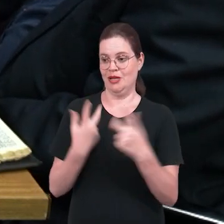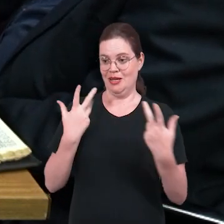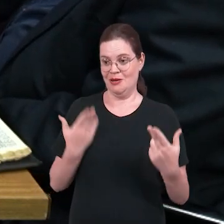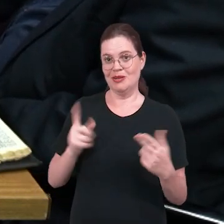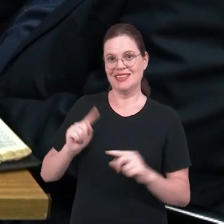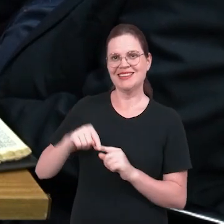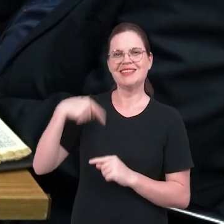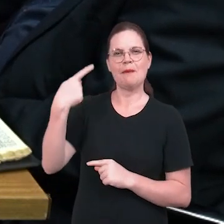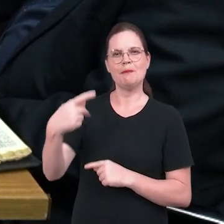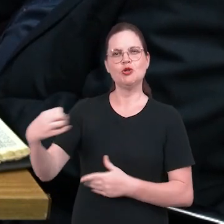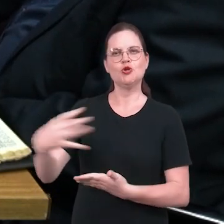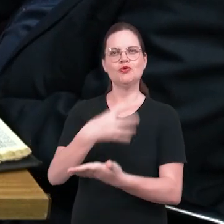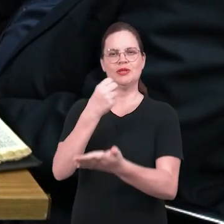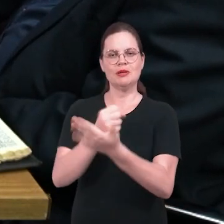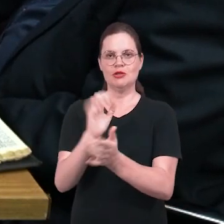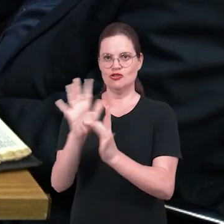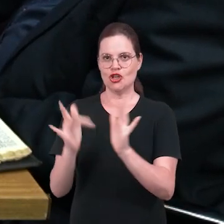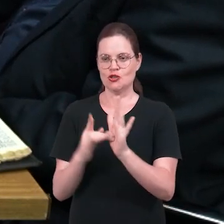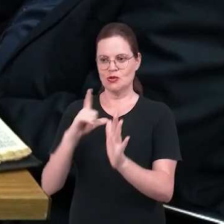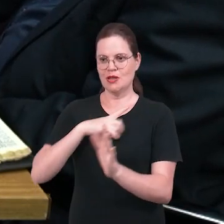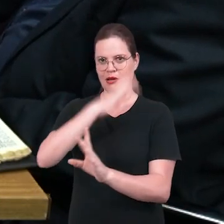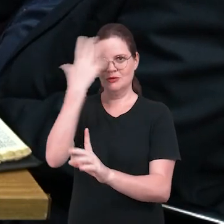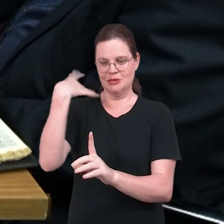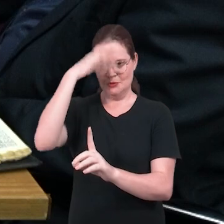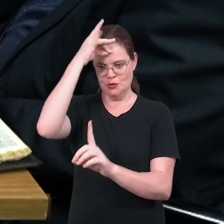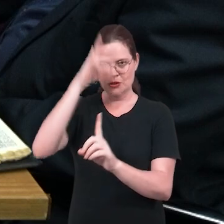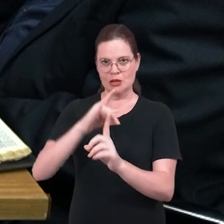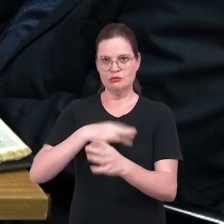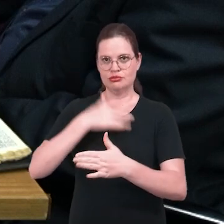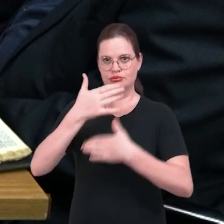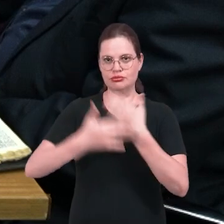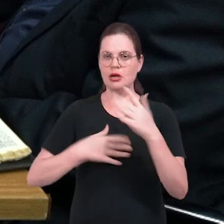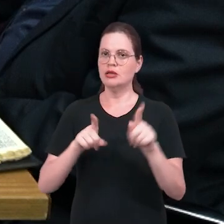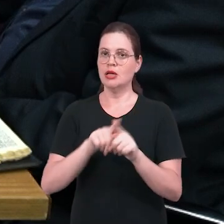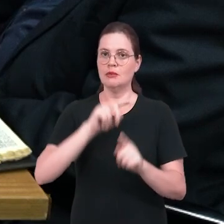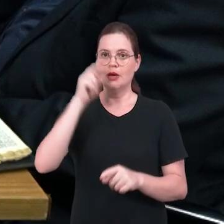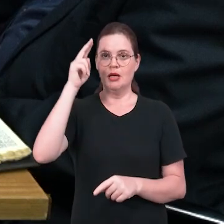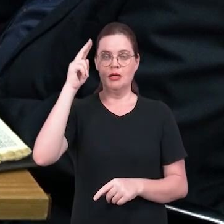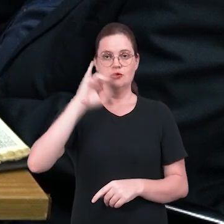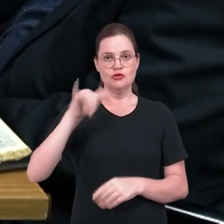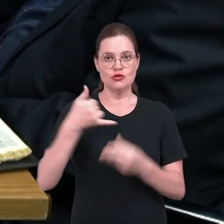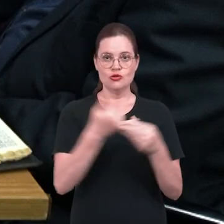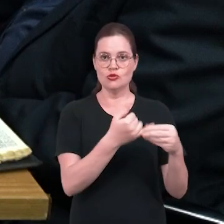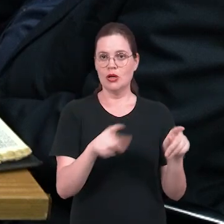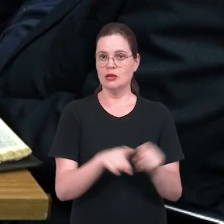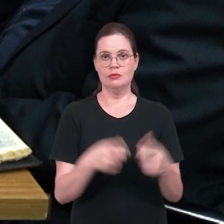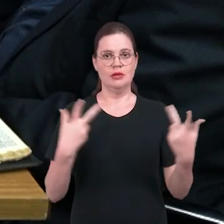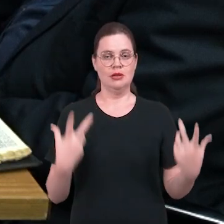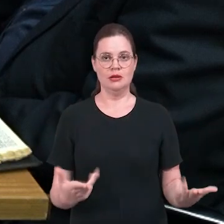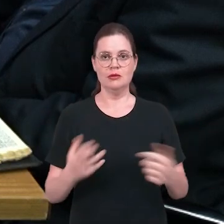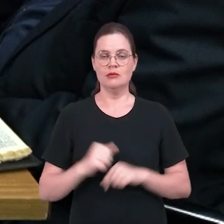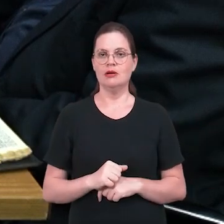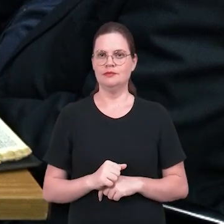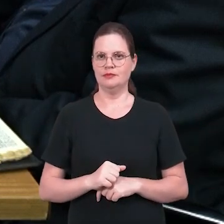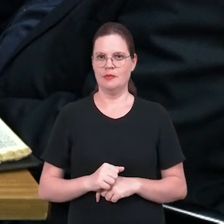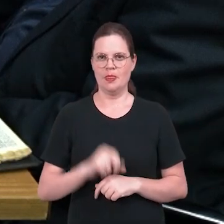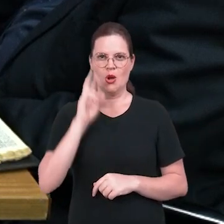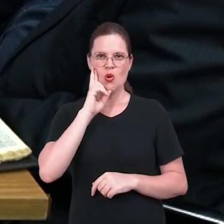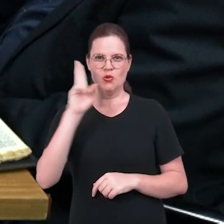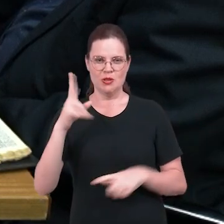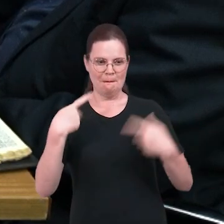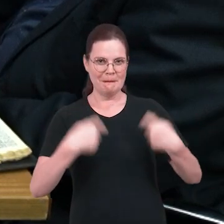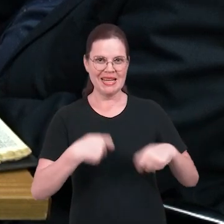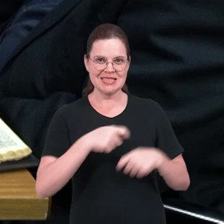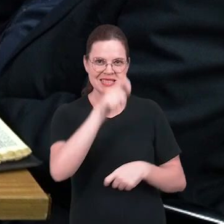Josué tinha que estar cheio do Espírito Santo para operar aquela... O Senhor não precisava de Josué, nem de homem algum, para